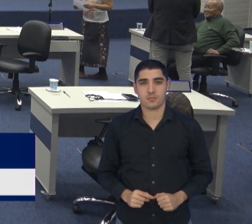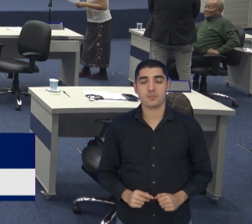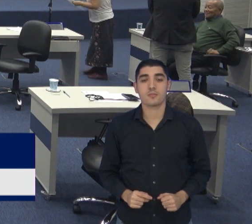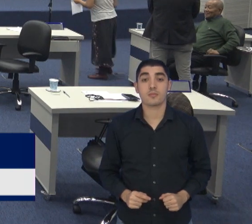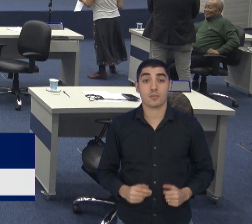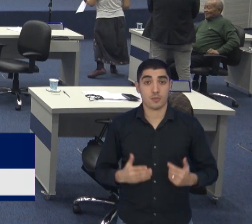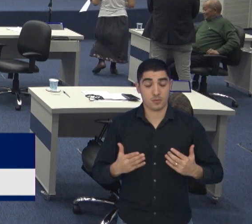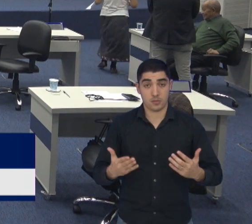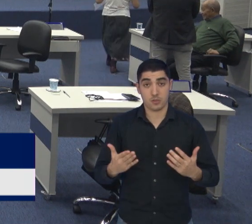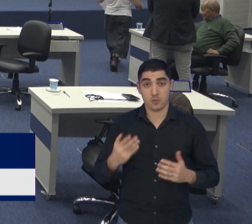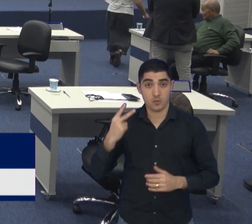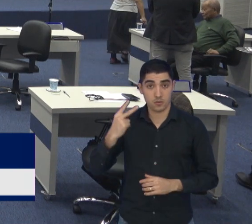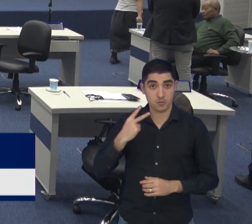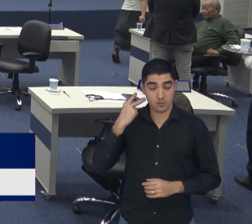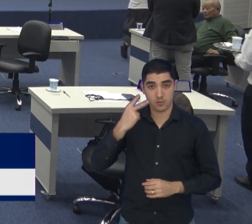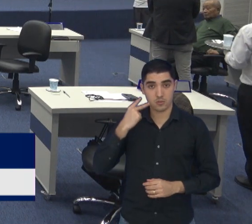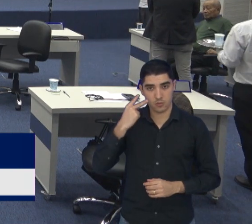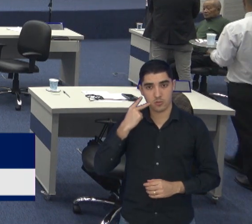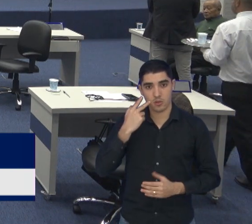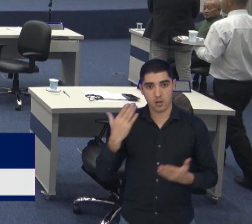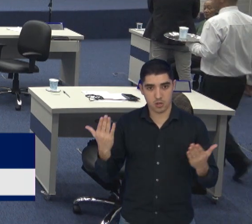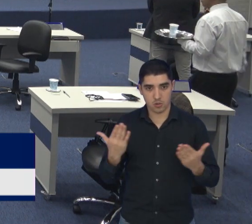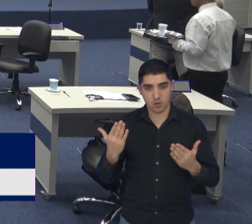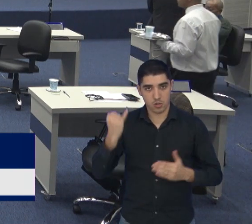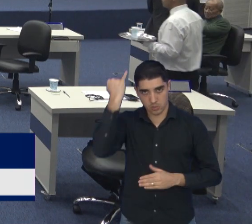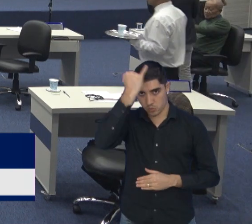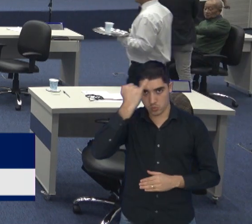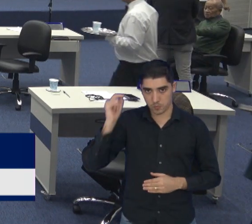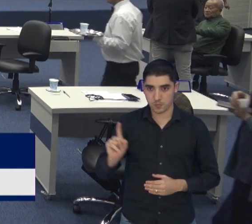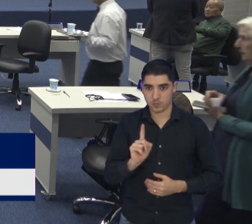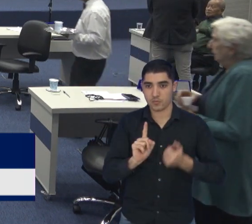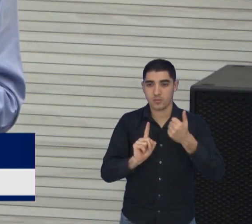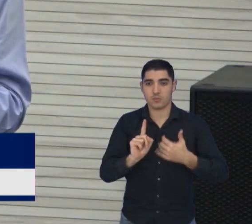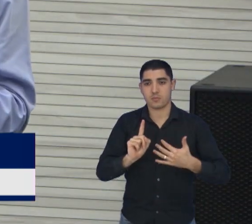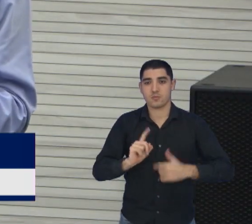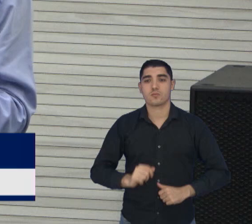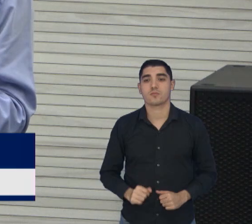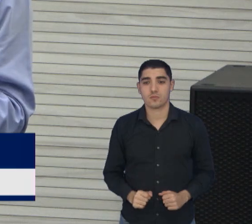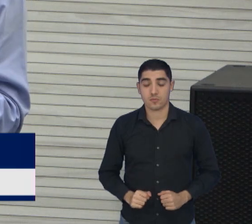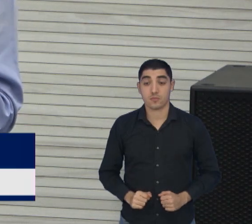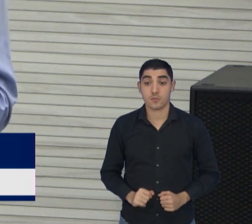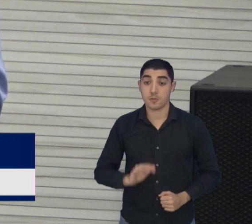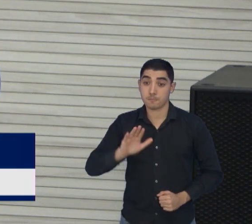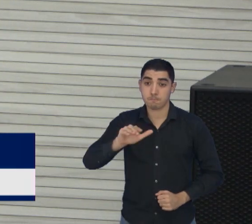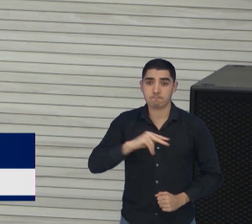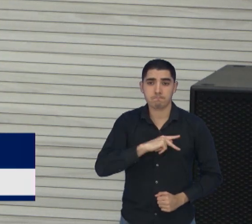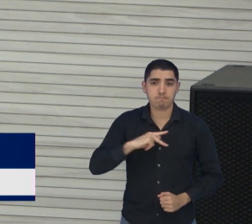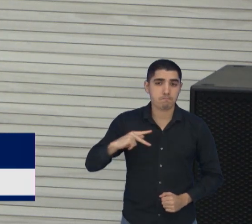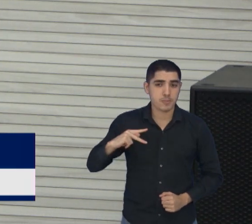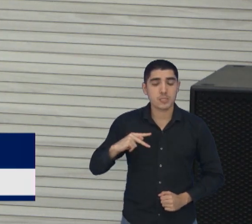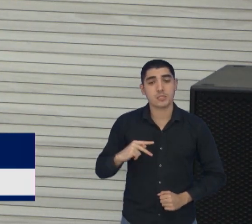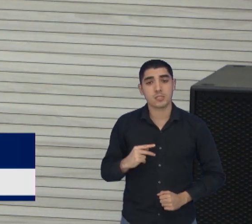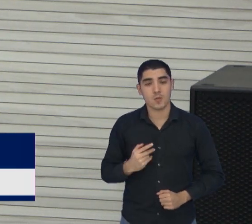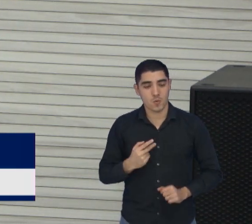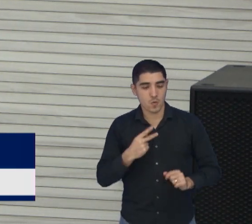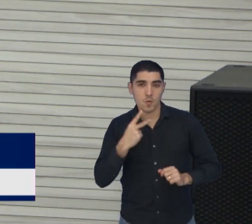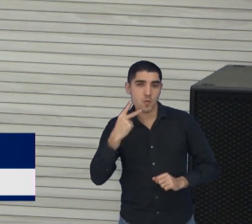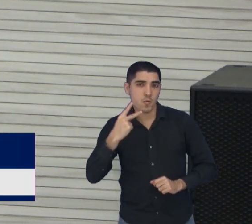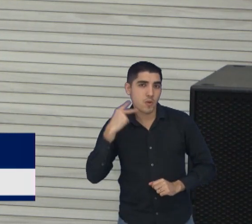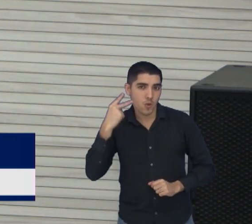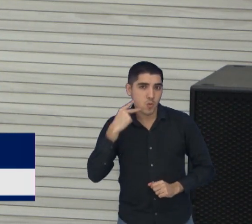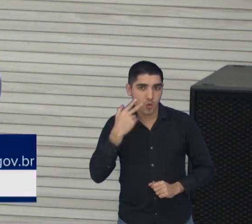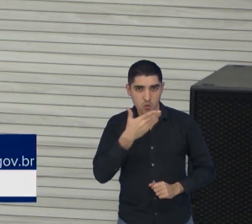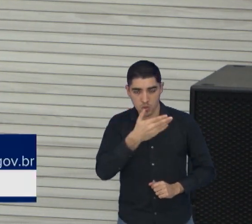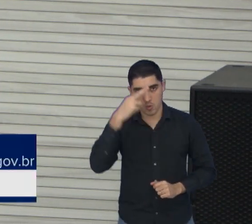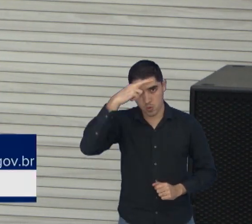Questão de ordem, o vereador Dr. José Cláudio. Presidente, eu acho que o vereador Roberto Chagas até